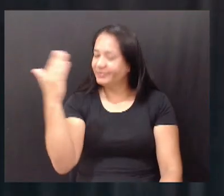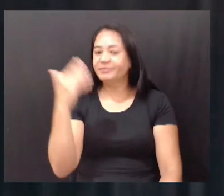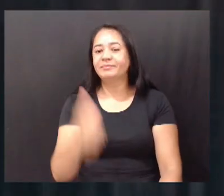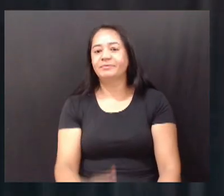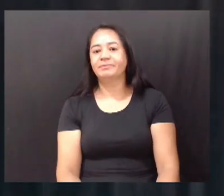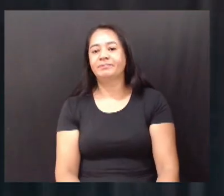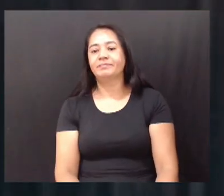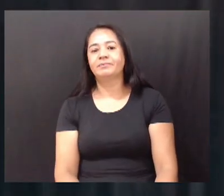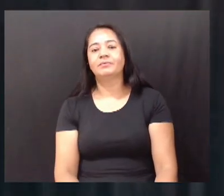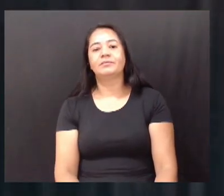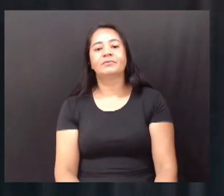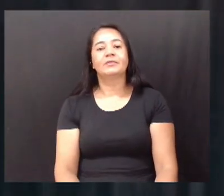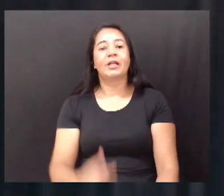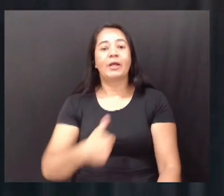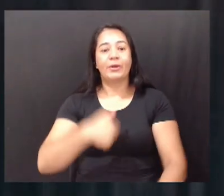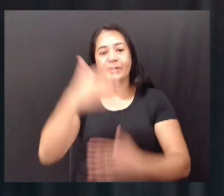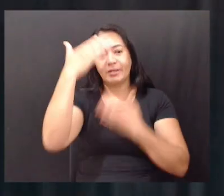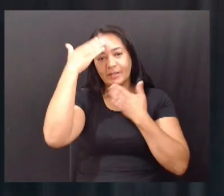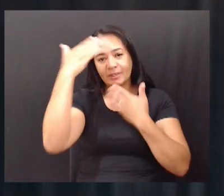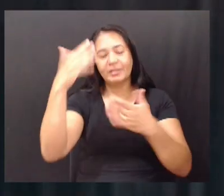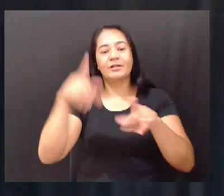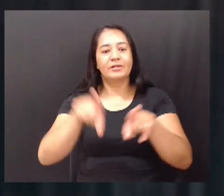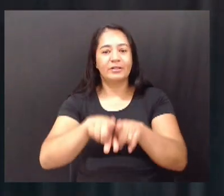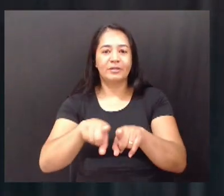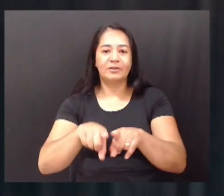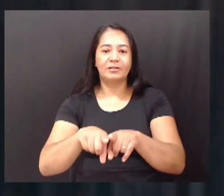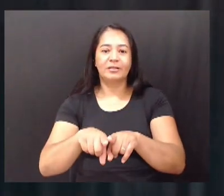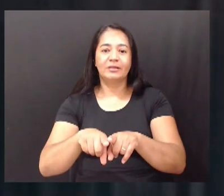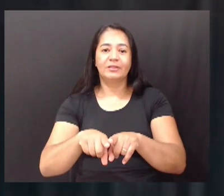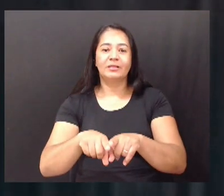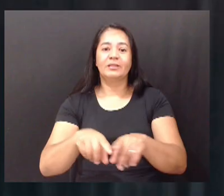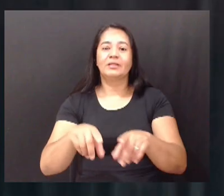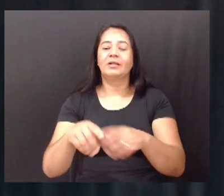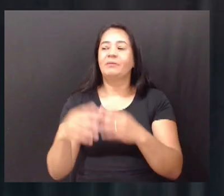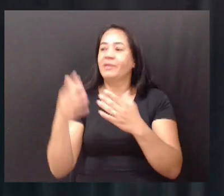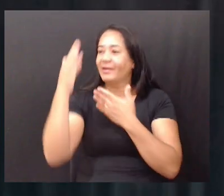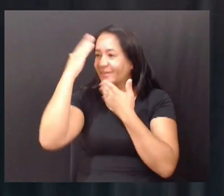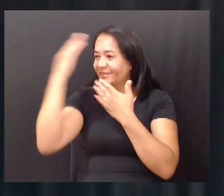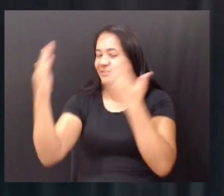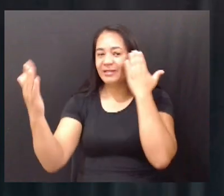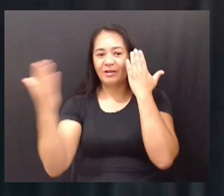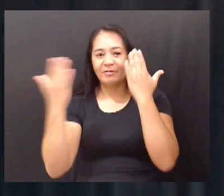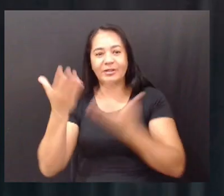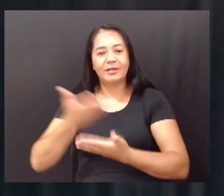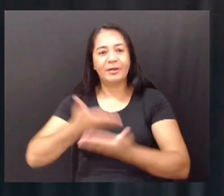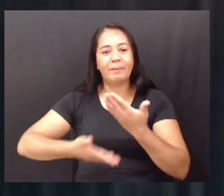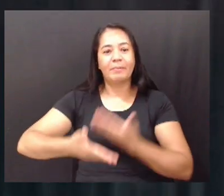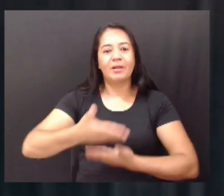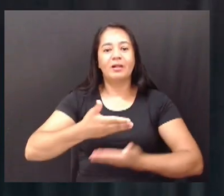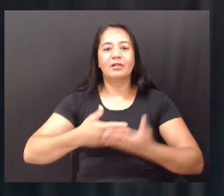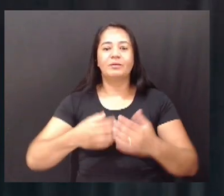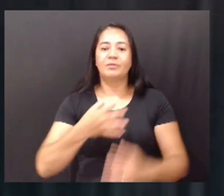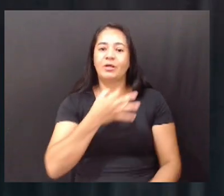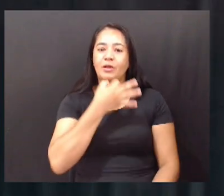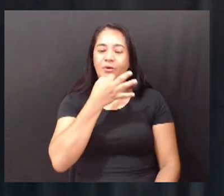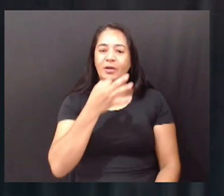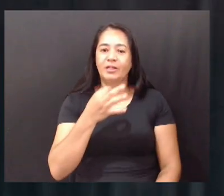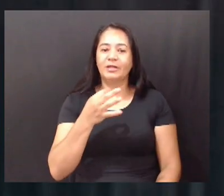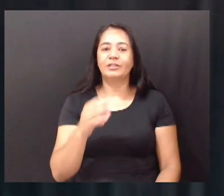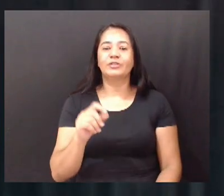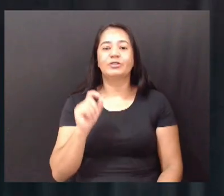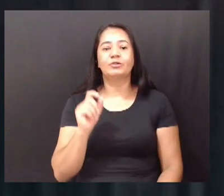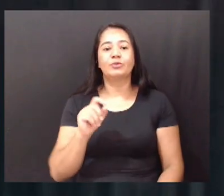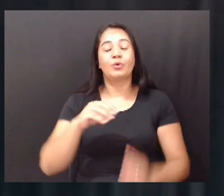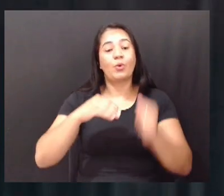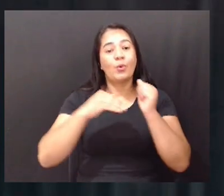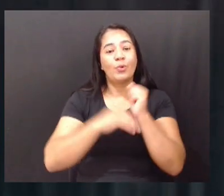pelo convite também. Queria agradecer a Valéria também pela troca, né? E acho que realmente a palavra-chave que fica, não só